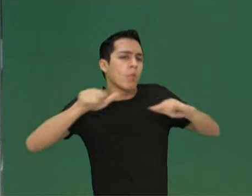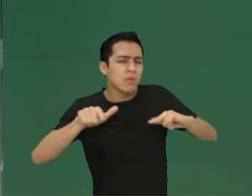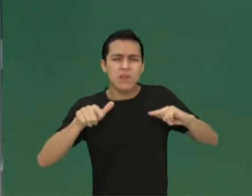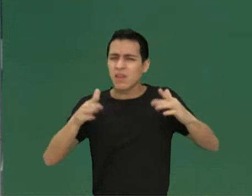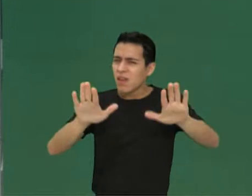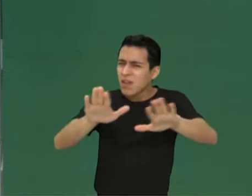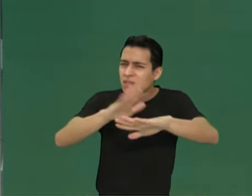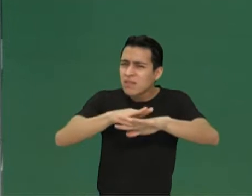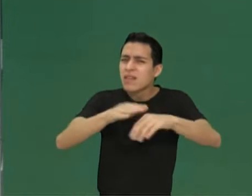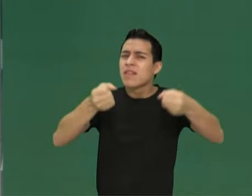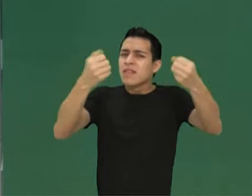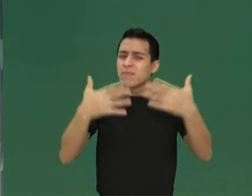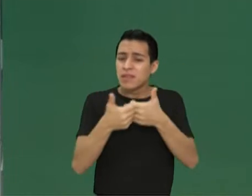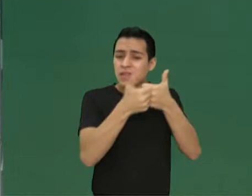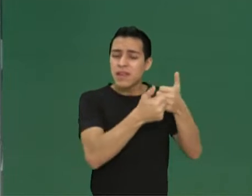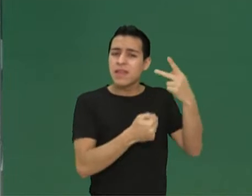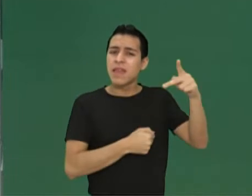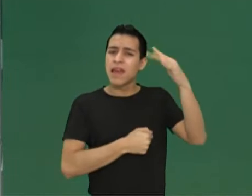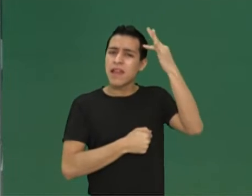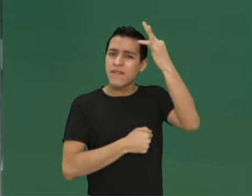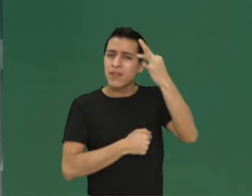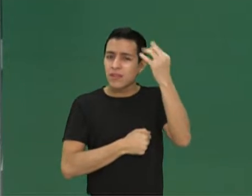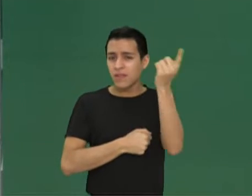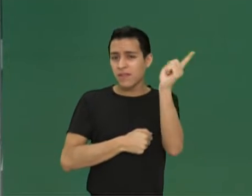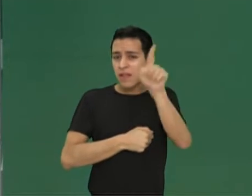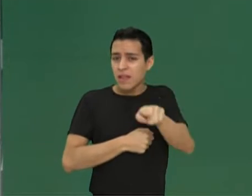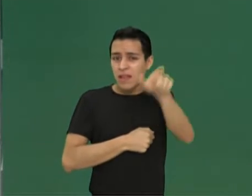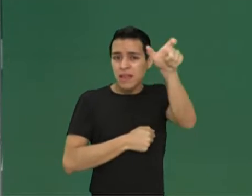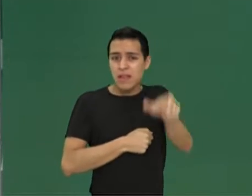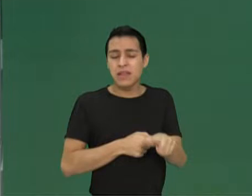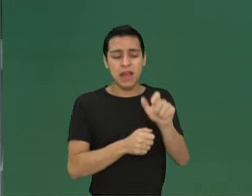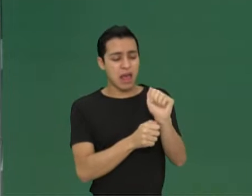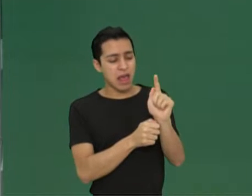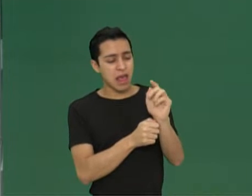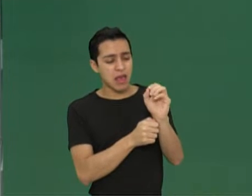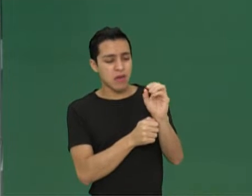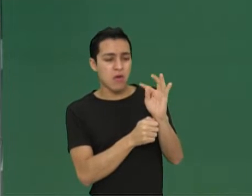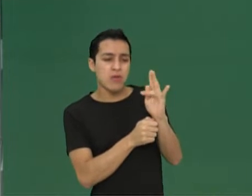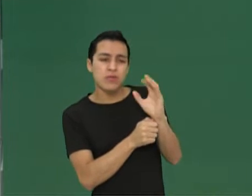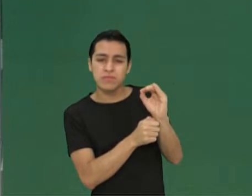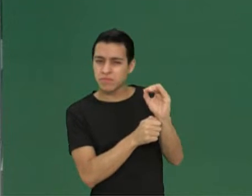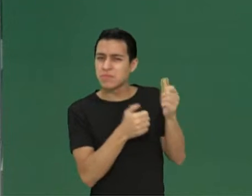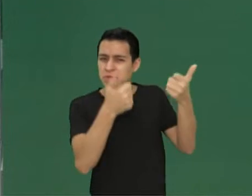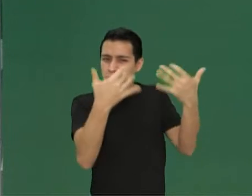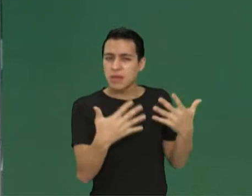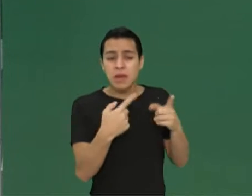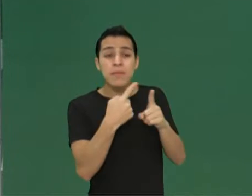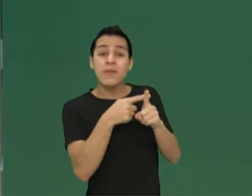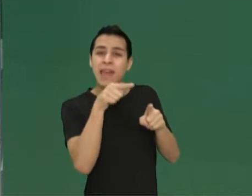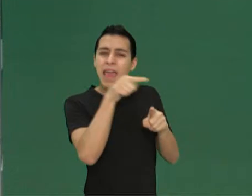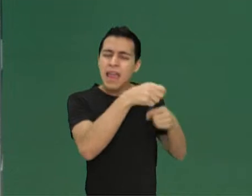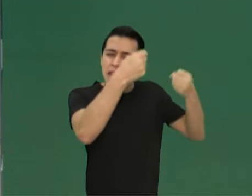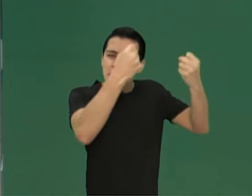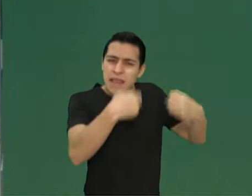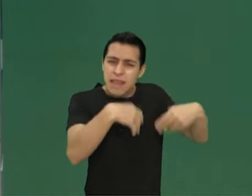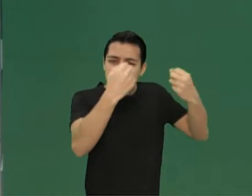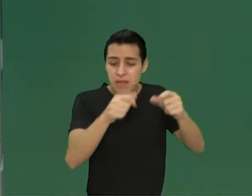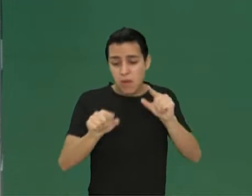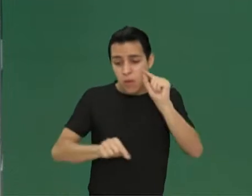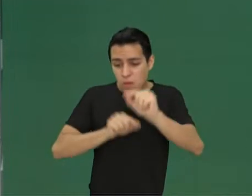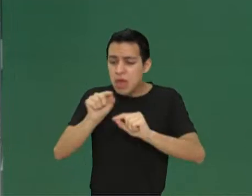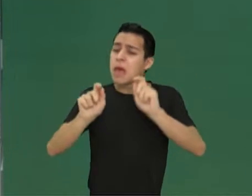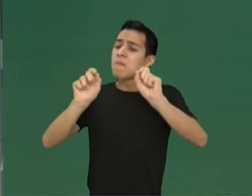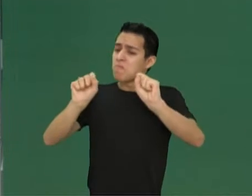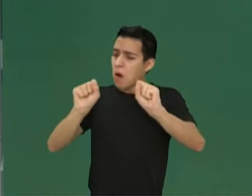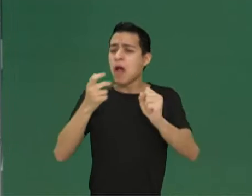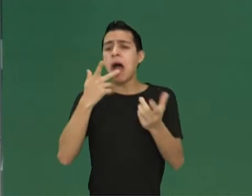essa afirmação segundo a filosofia agostiniana, ou seja, por que, segundo Agostinho, em certa medida a gente